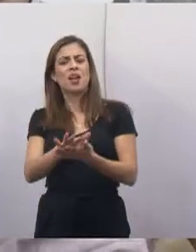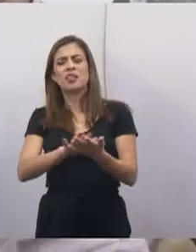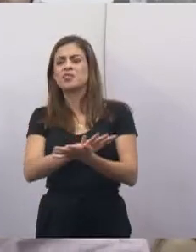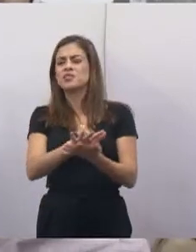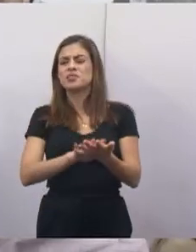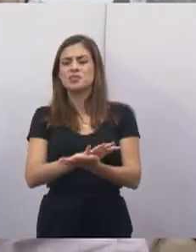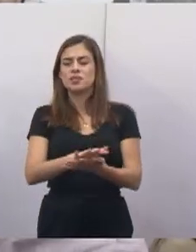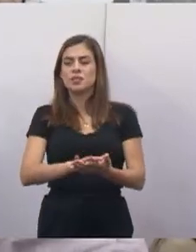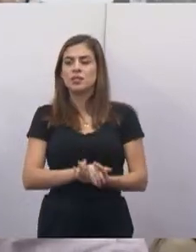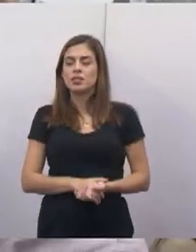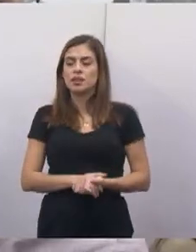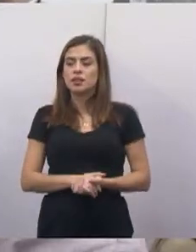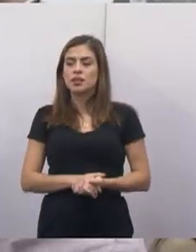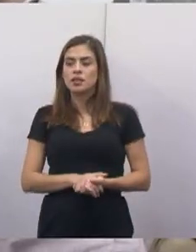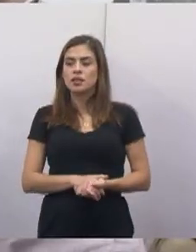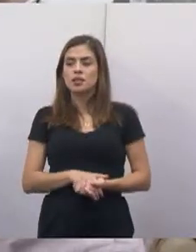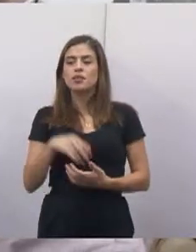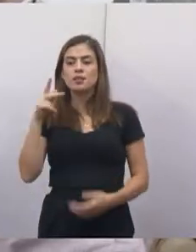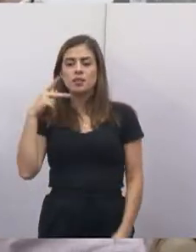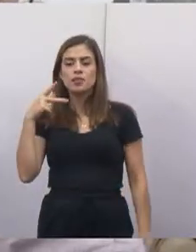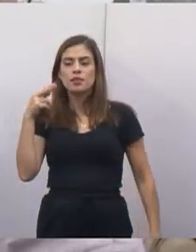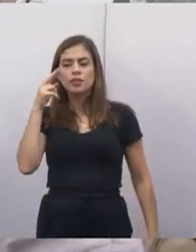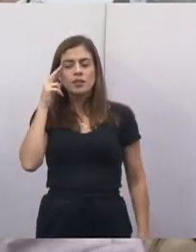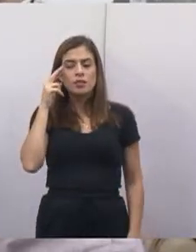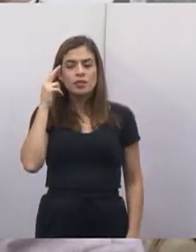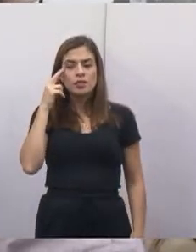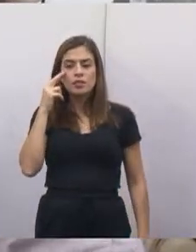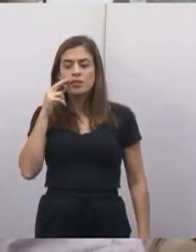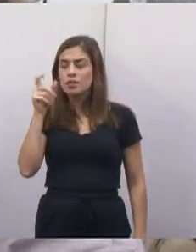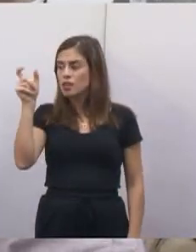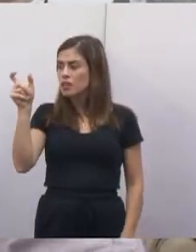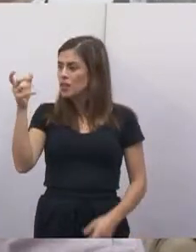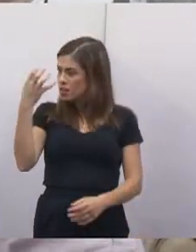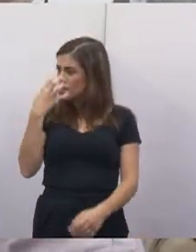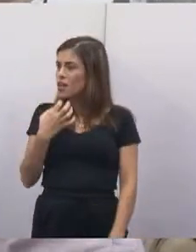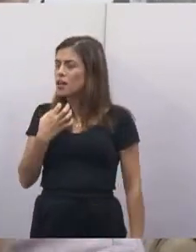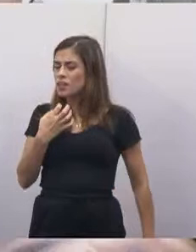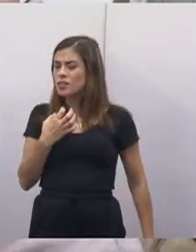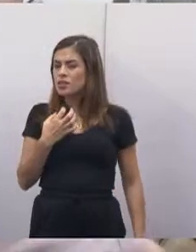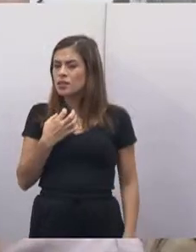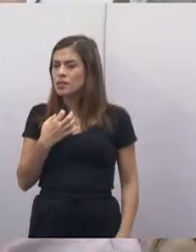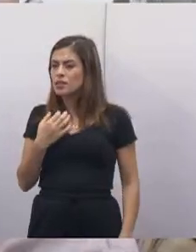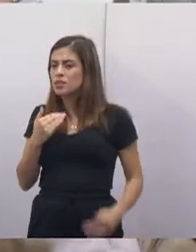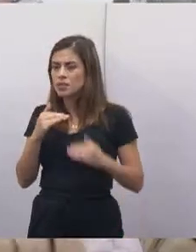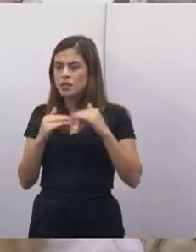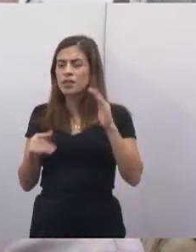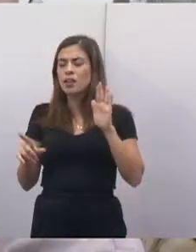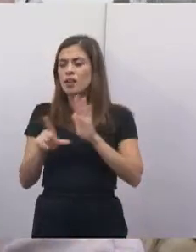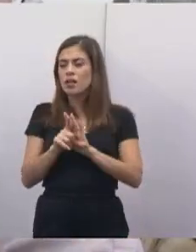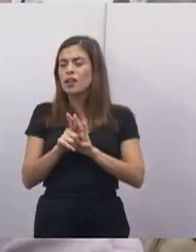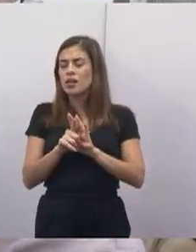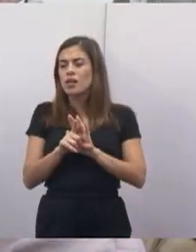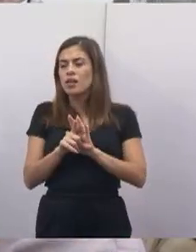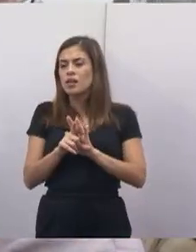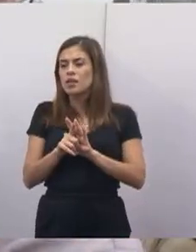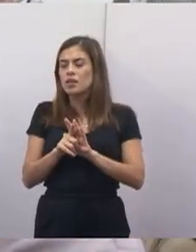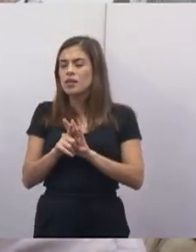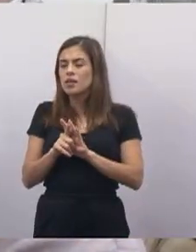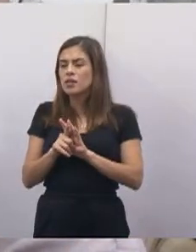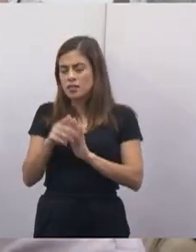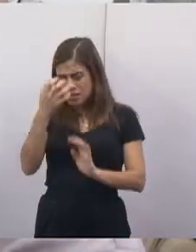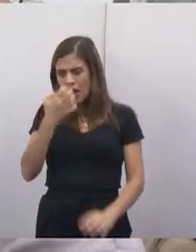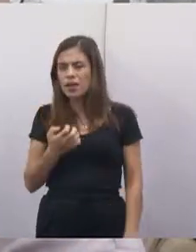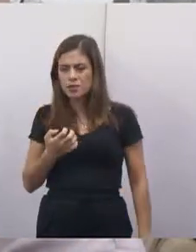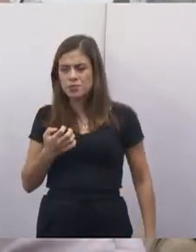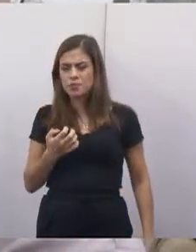vê. O que o senhor falou, vereador Roninha, é muito sério. Está tendo descumprimento da legislação do vereador Valmir, isso é muito sério. Então,